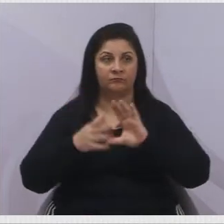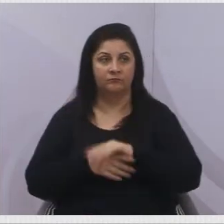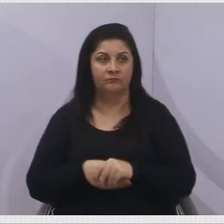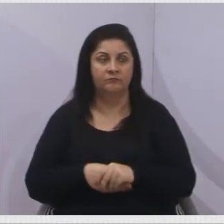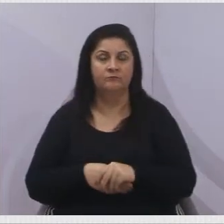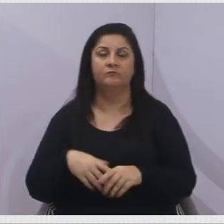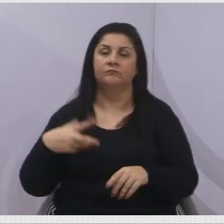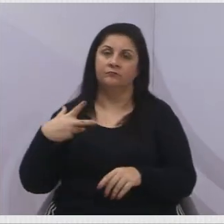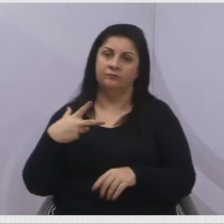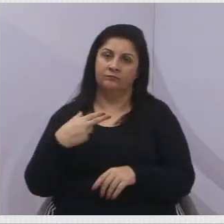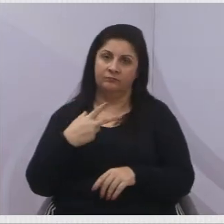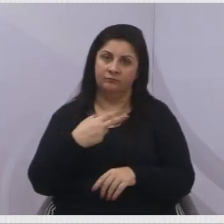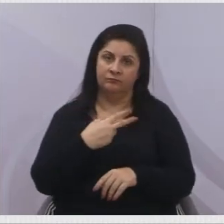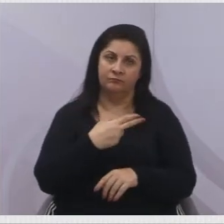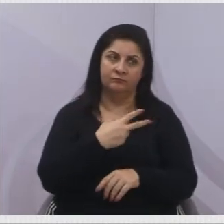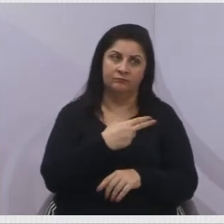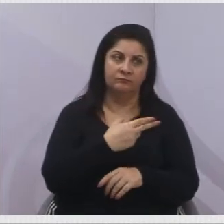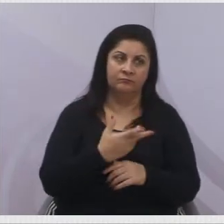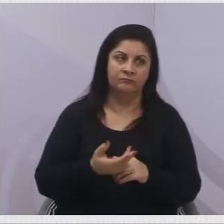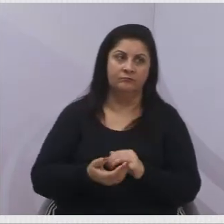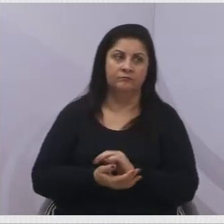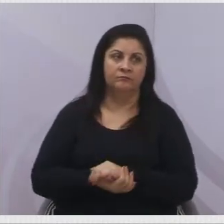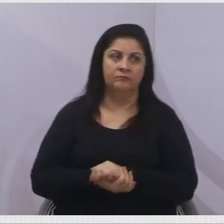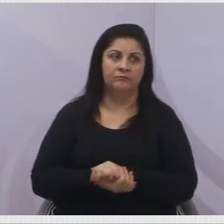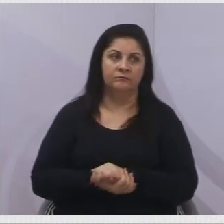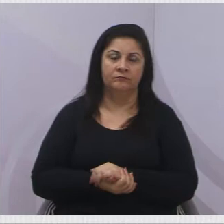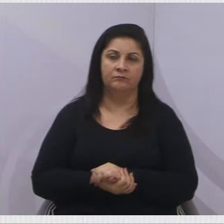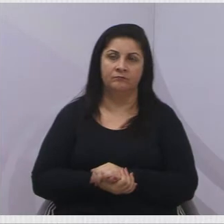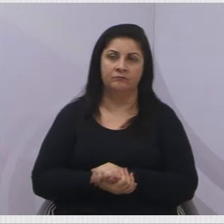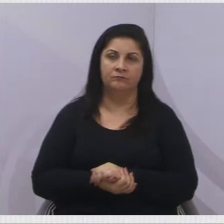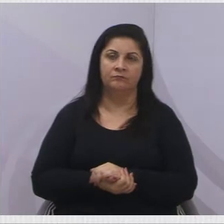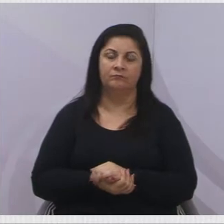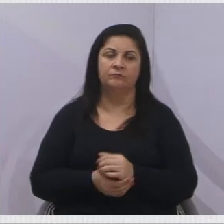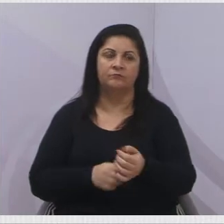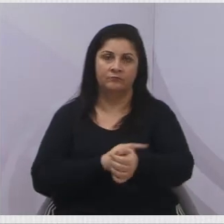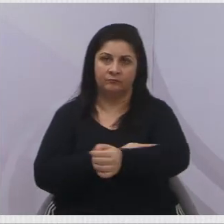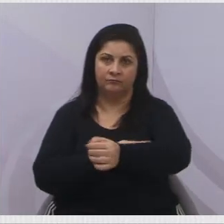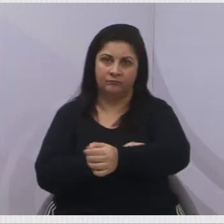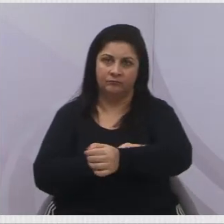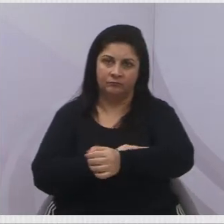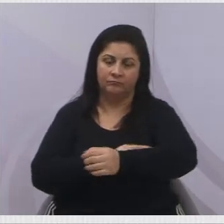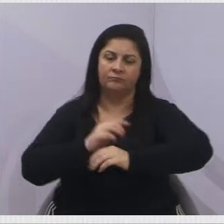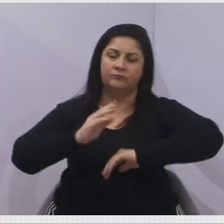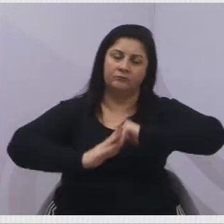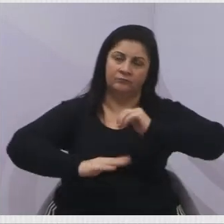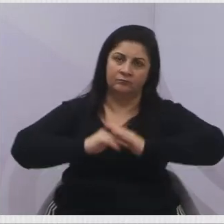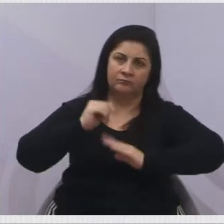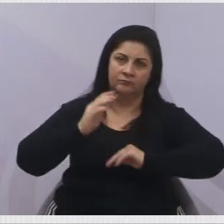as cirurgias ambulatoriais especializadas, hemoterapia, quimioterapia,